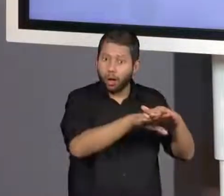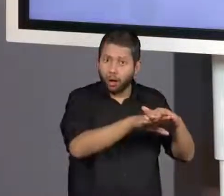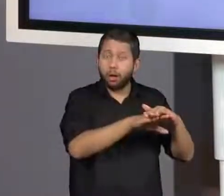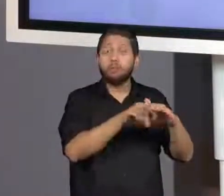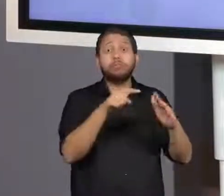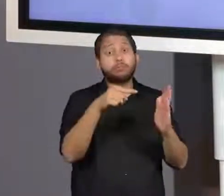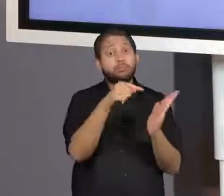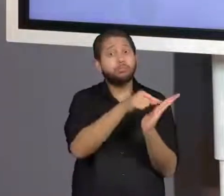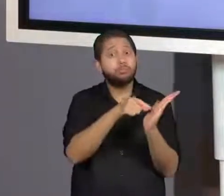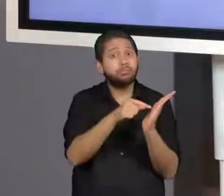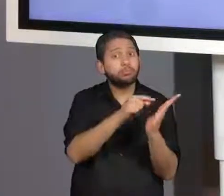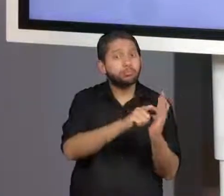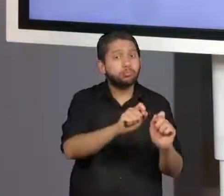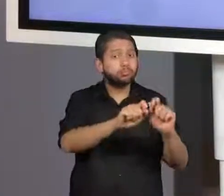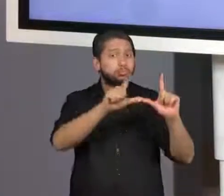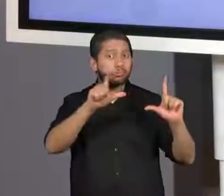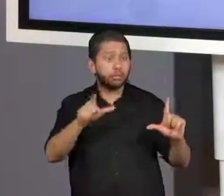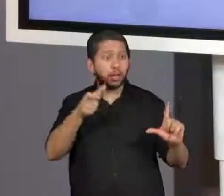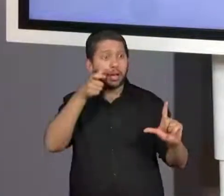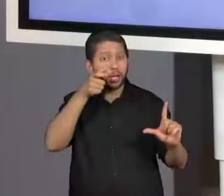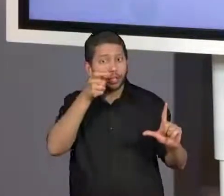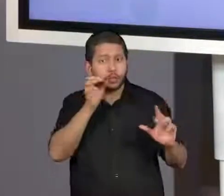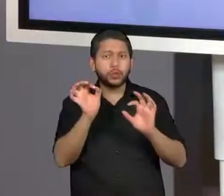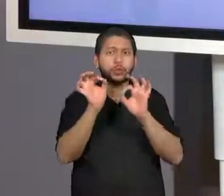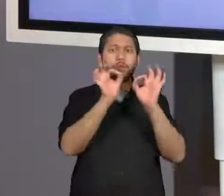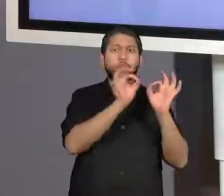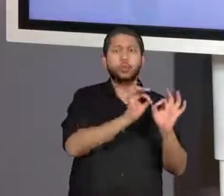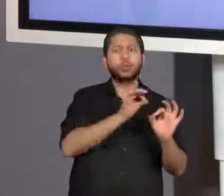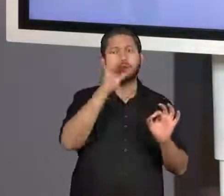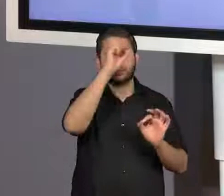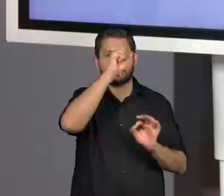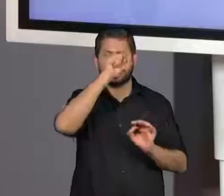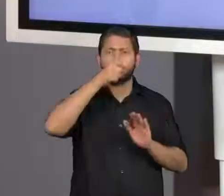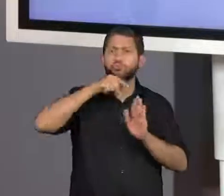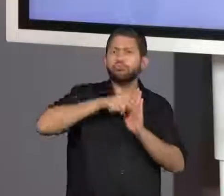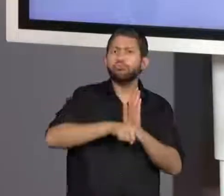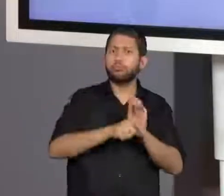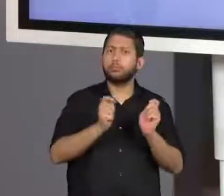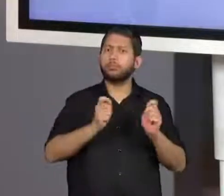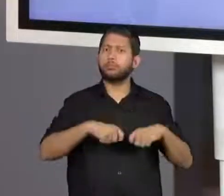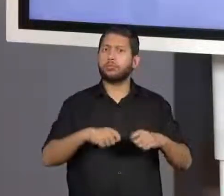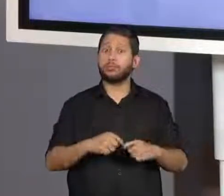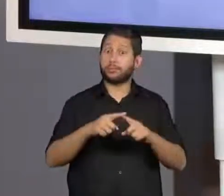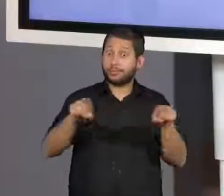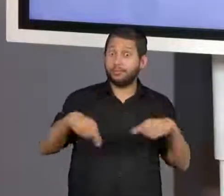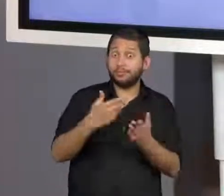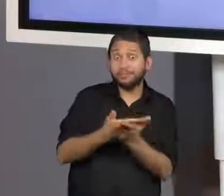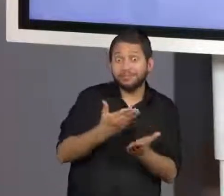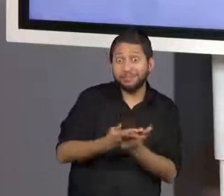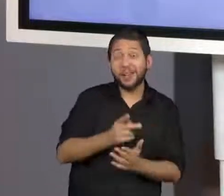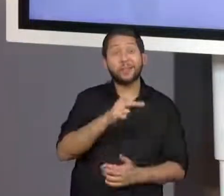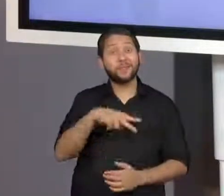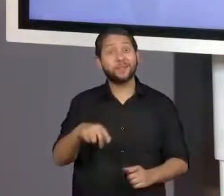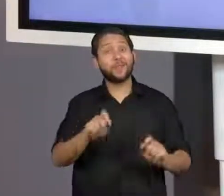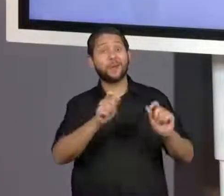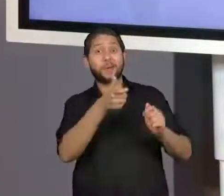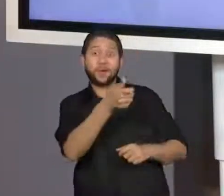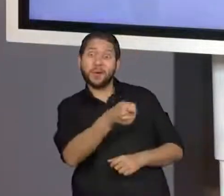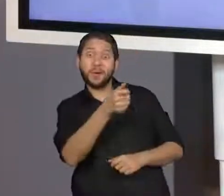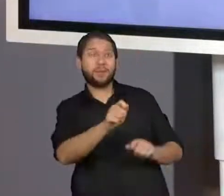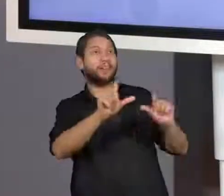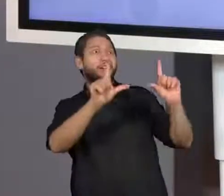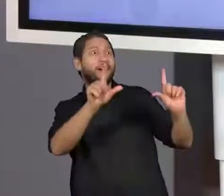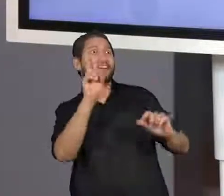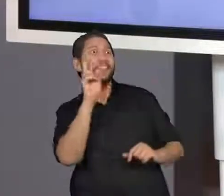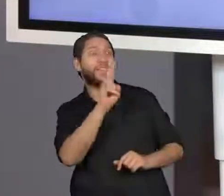vocês acharem necessário, se aprofundar no estudo de vocês, ou assistir aí na sala de aula junto com seus colegas, com professores,